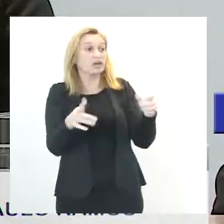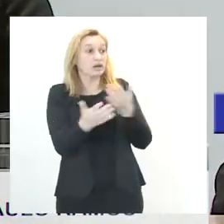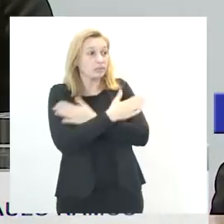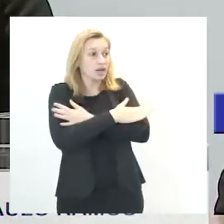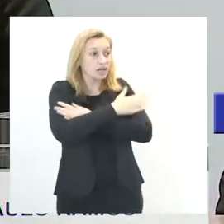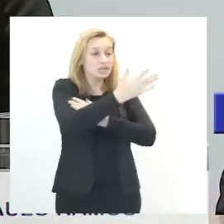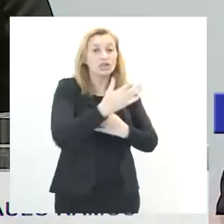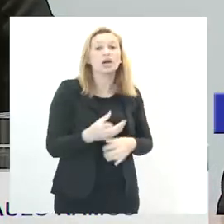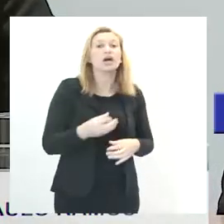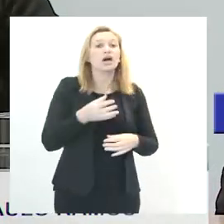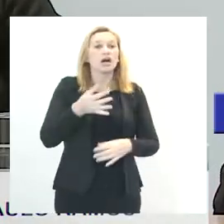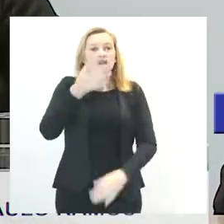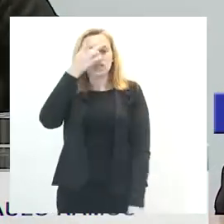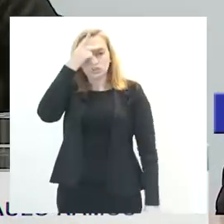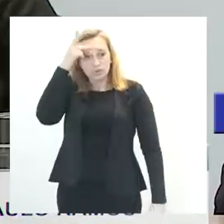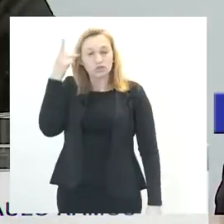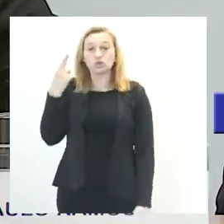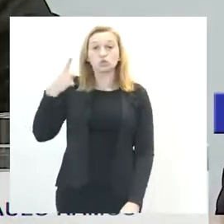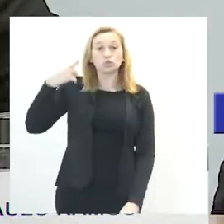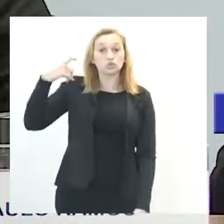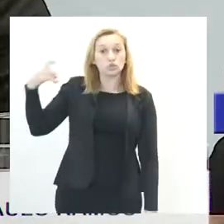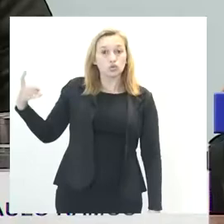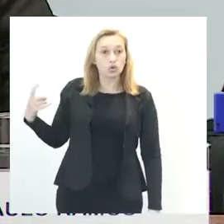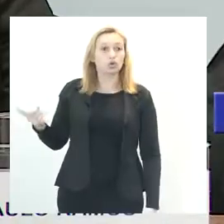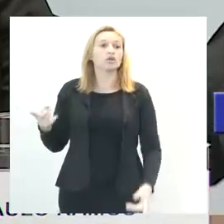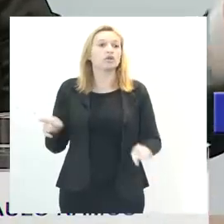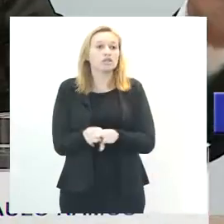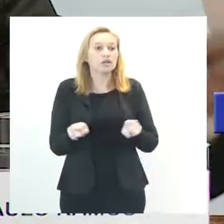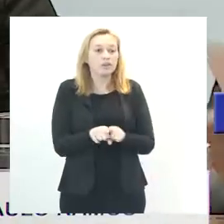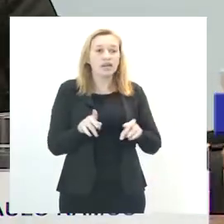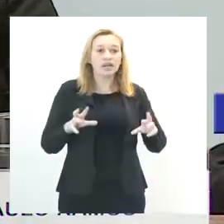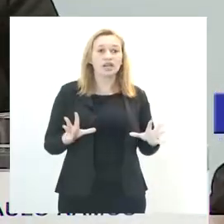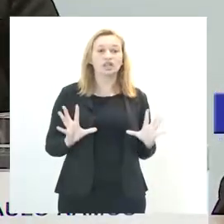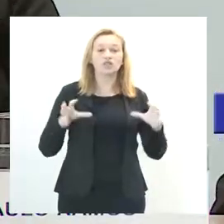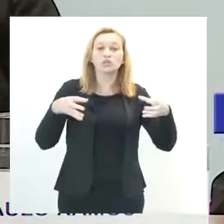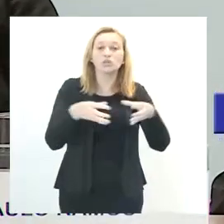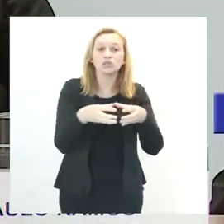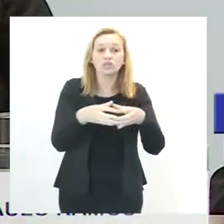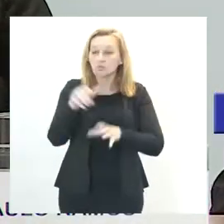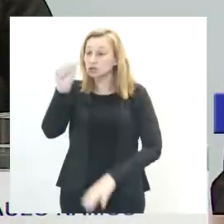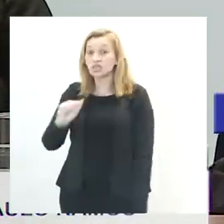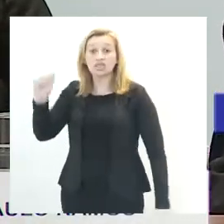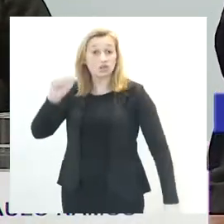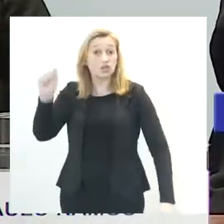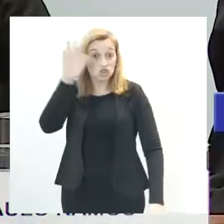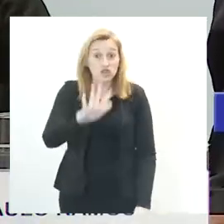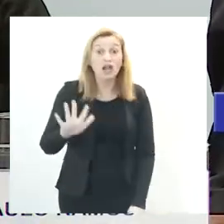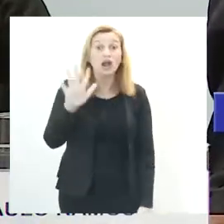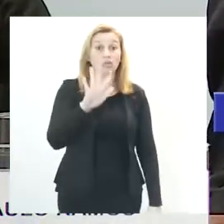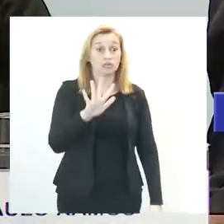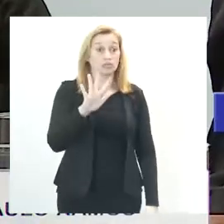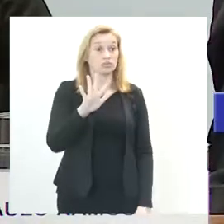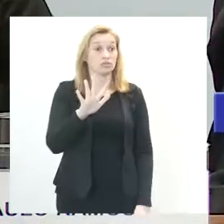pessoal do som e as condições dos acessórios de um modo geral o